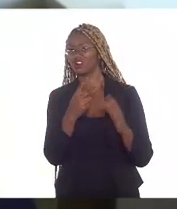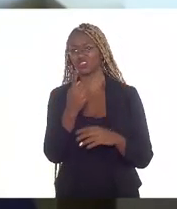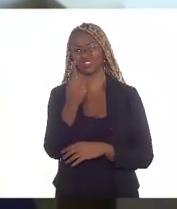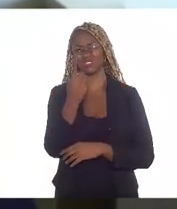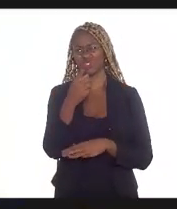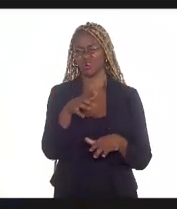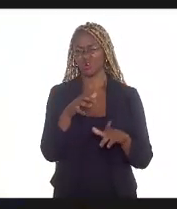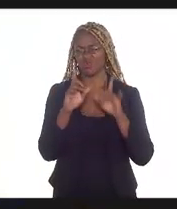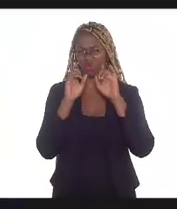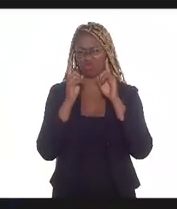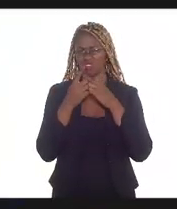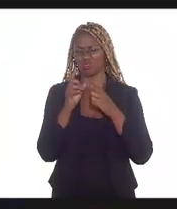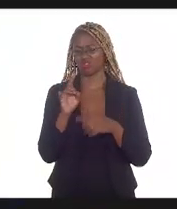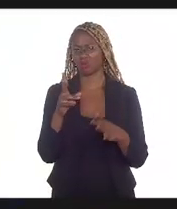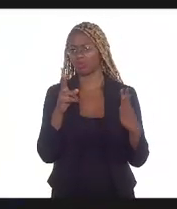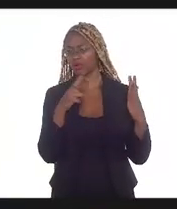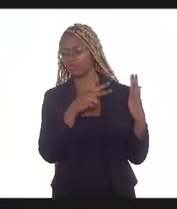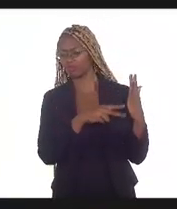Ok.